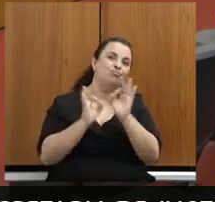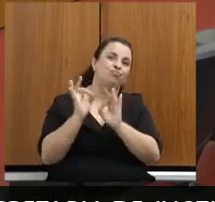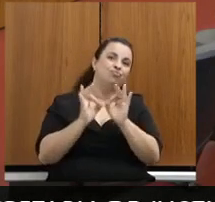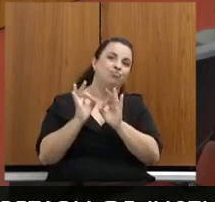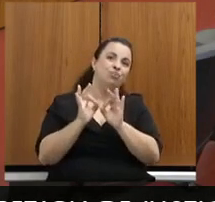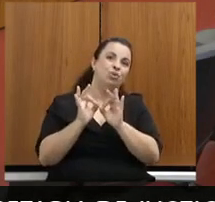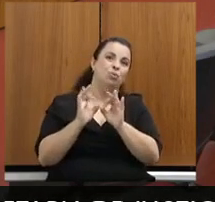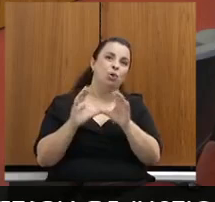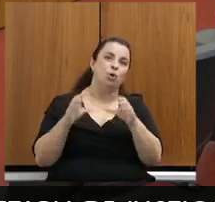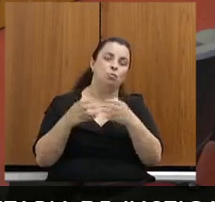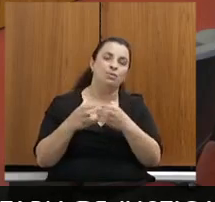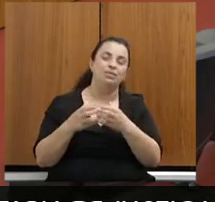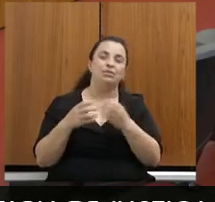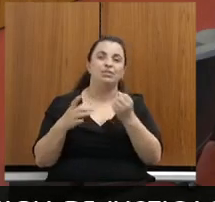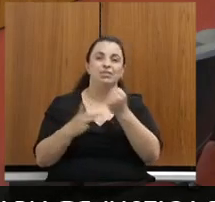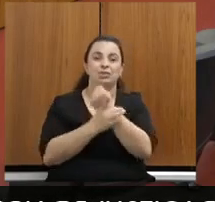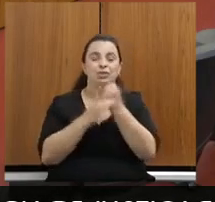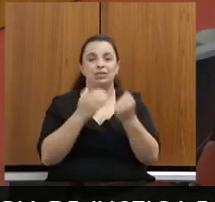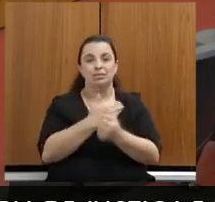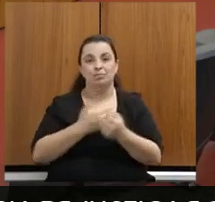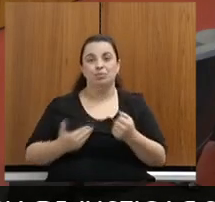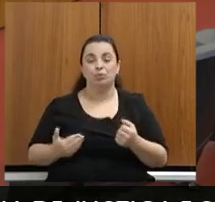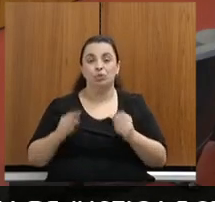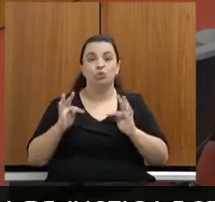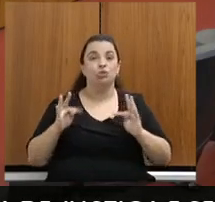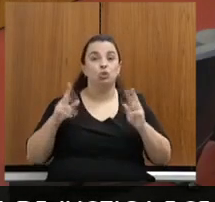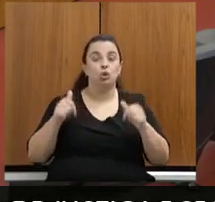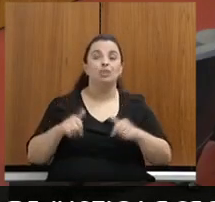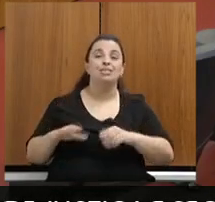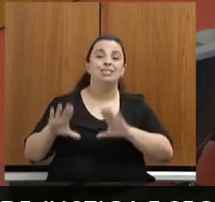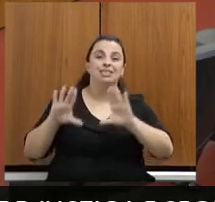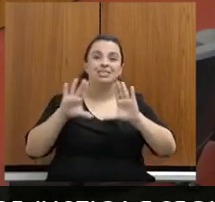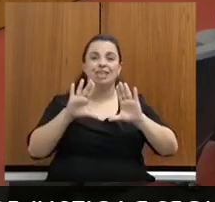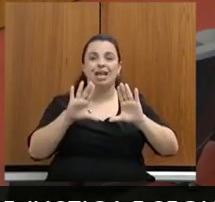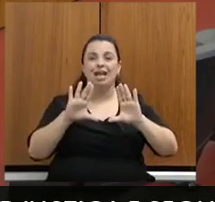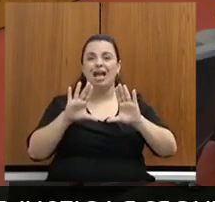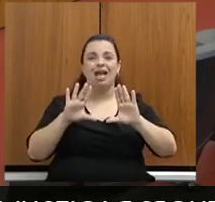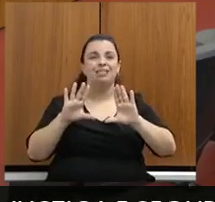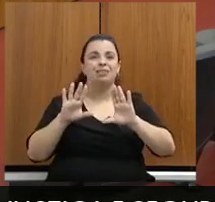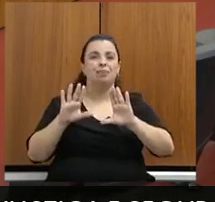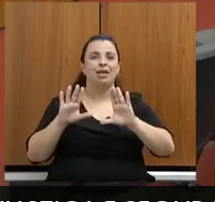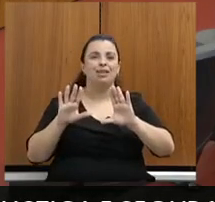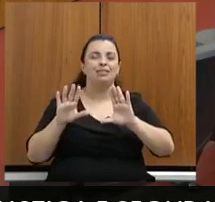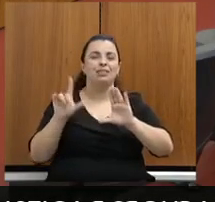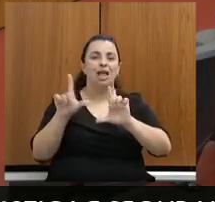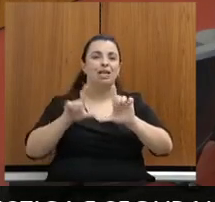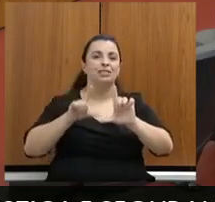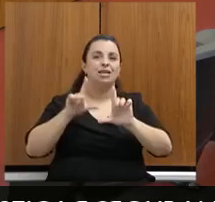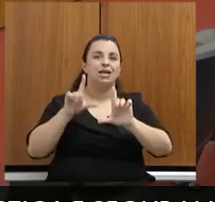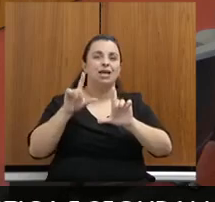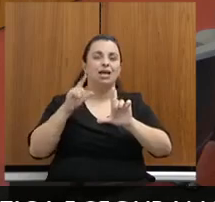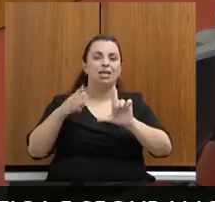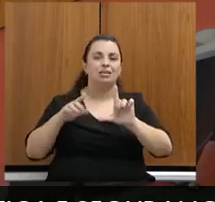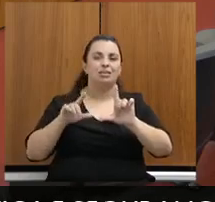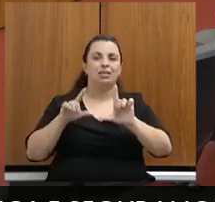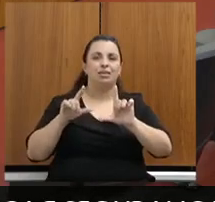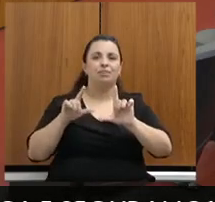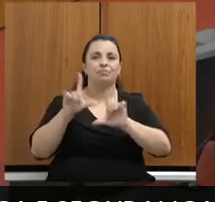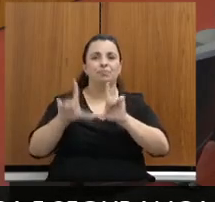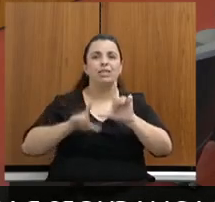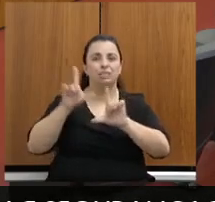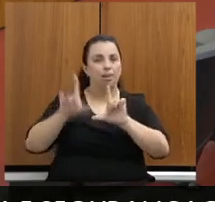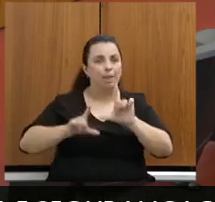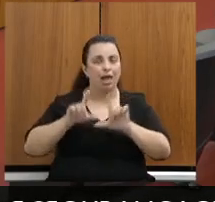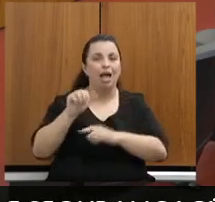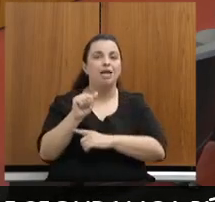segurança pública de todas as assembleias do Brasil Rodrigues eram secretário nós fomos a Manaus nem